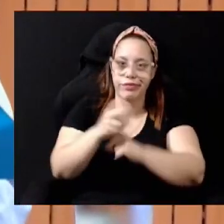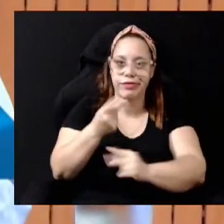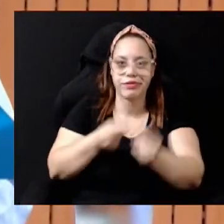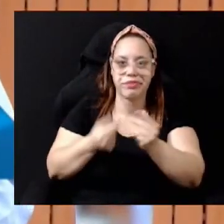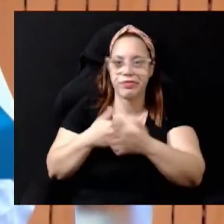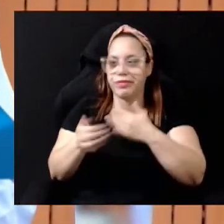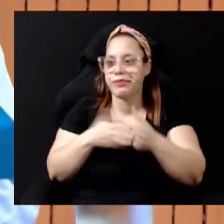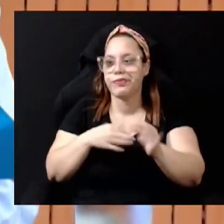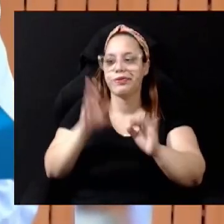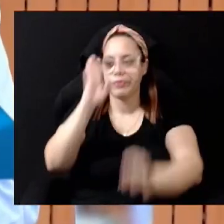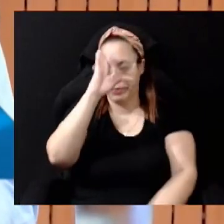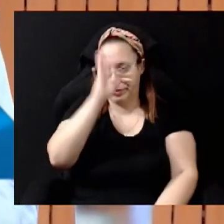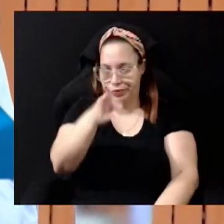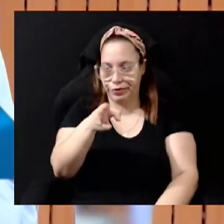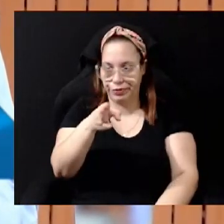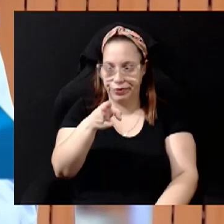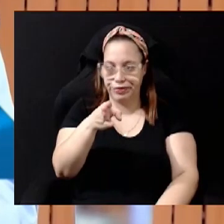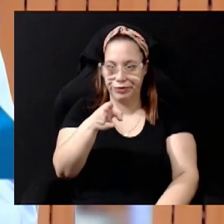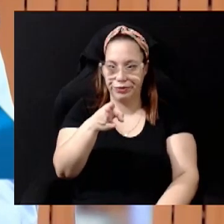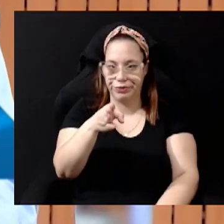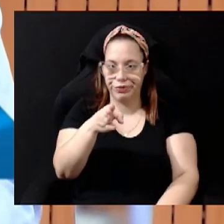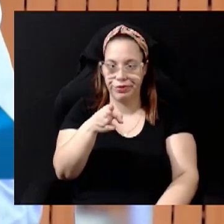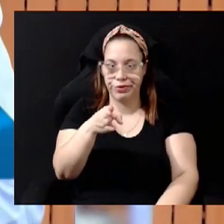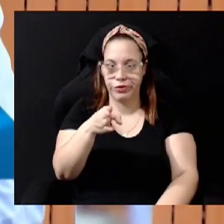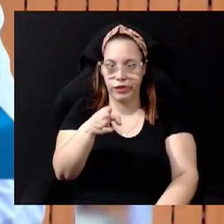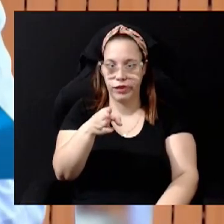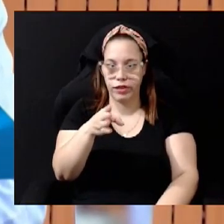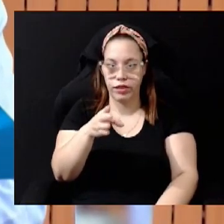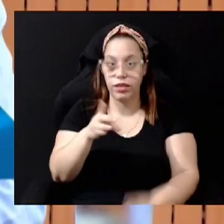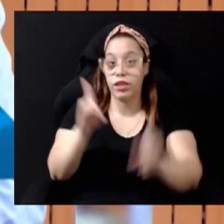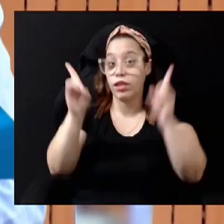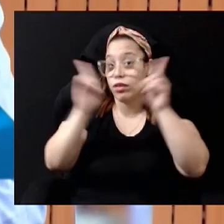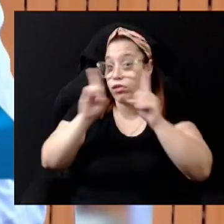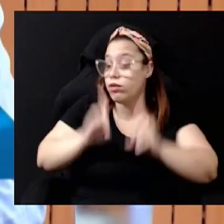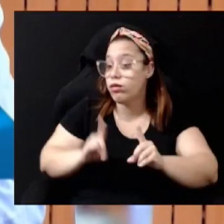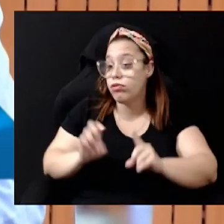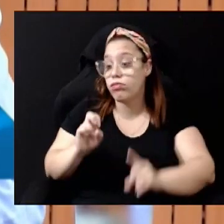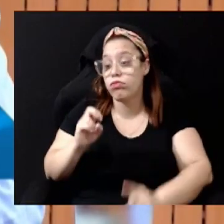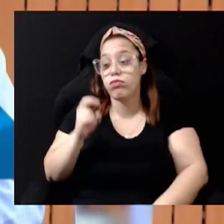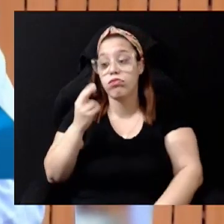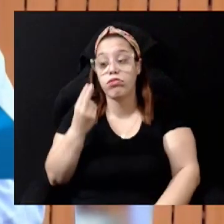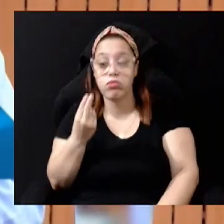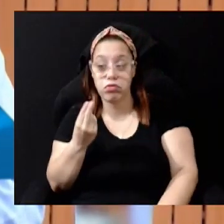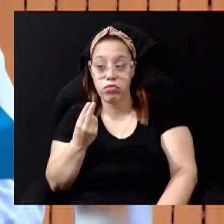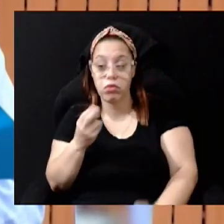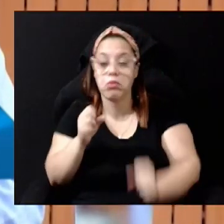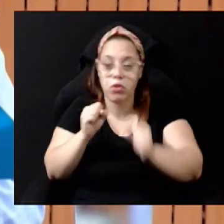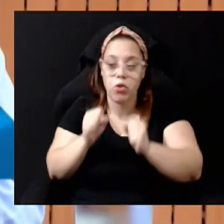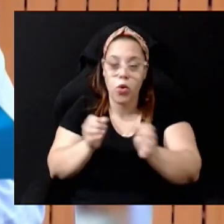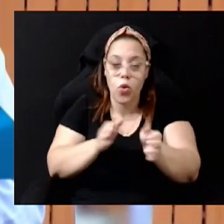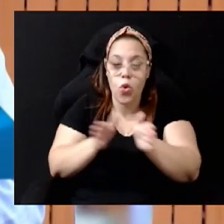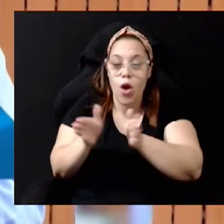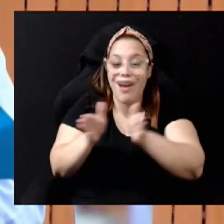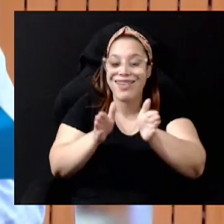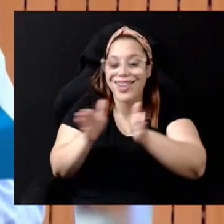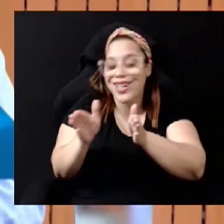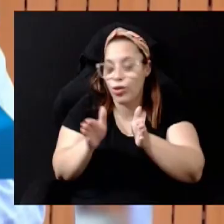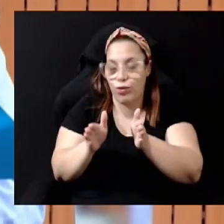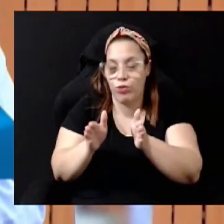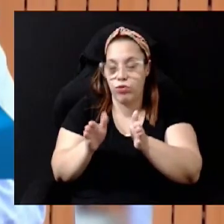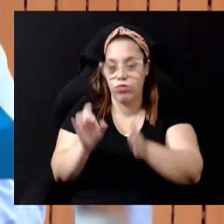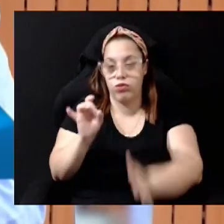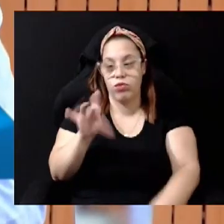principalmente se são portadores de alguma deficiência, que eles possam ter acesso não só aos